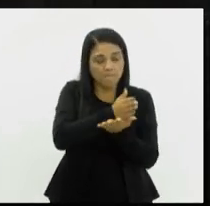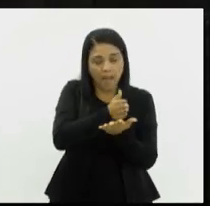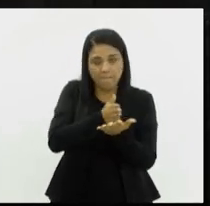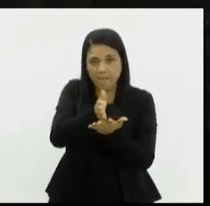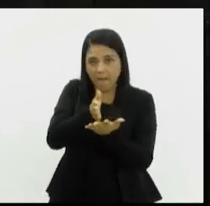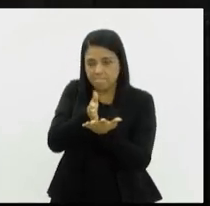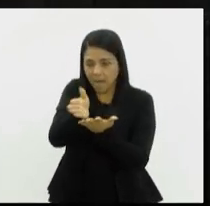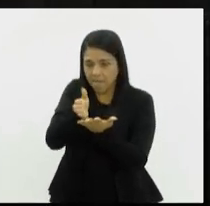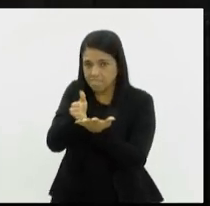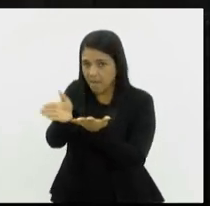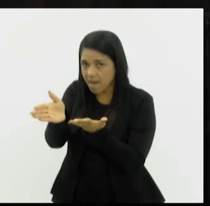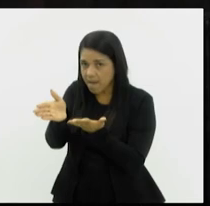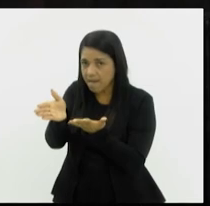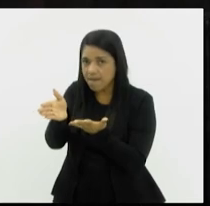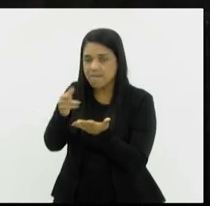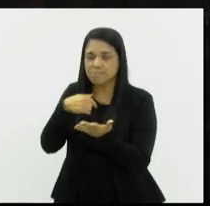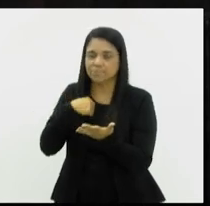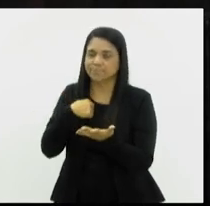entrar